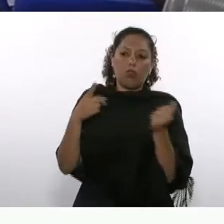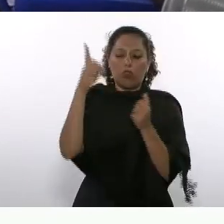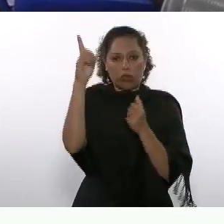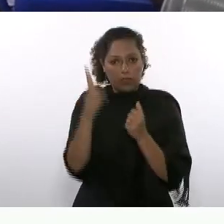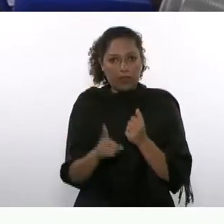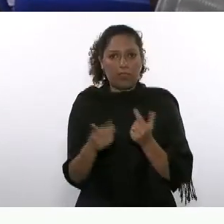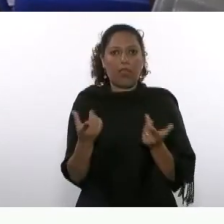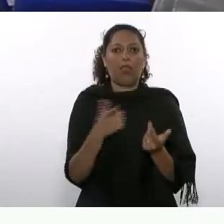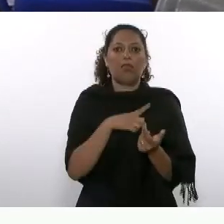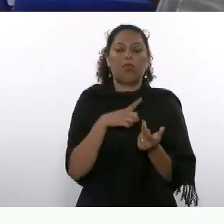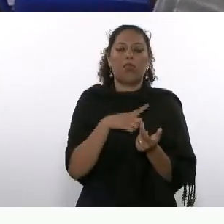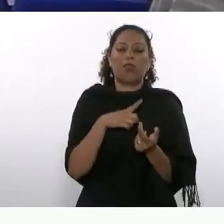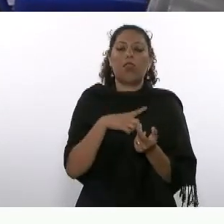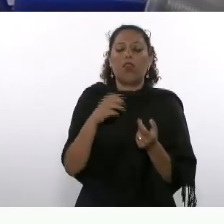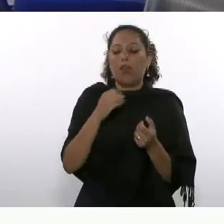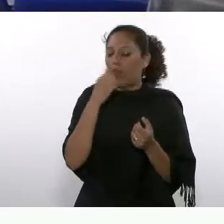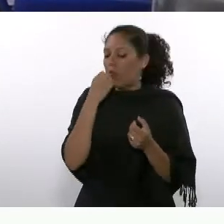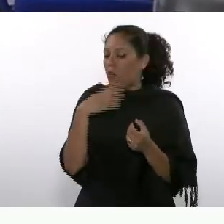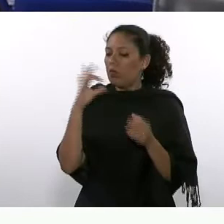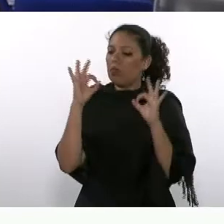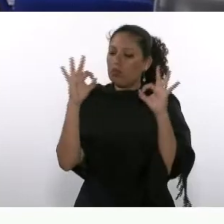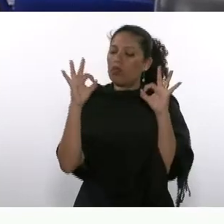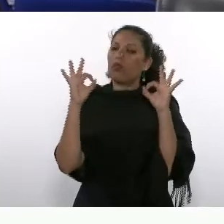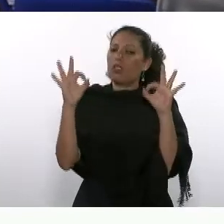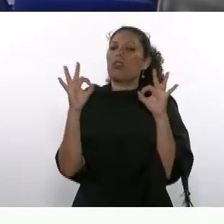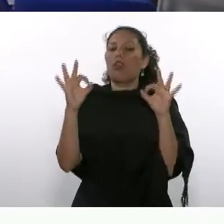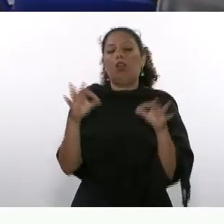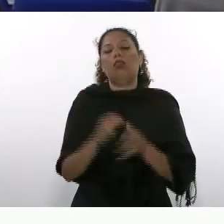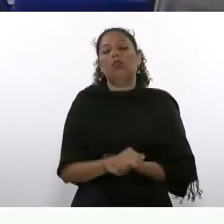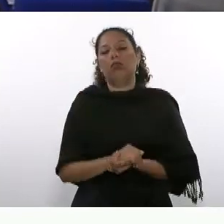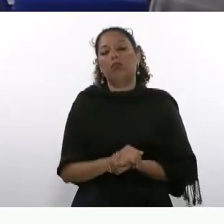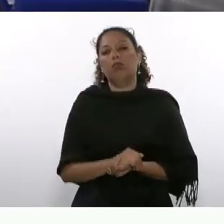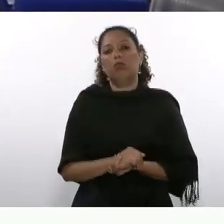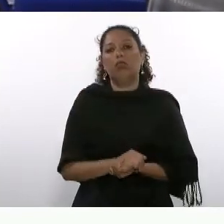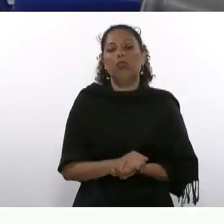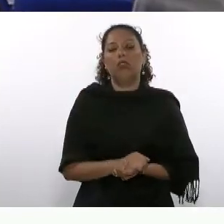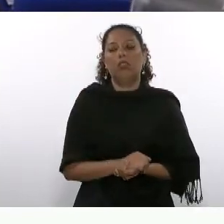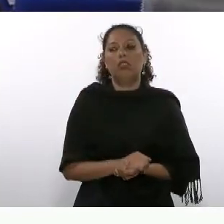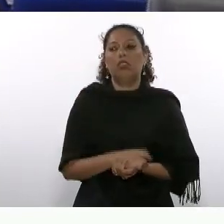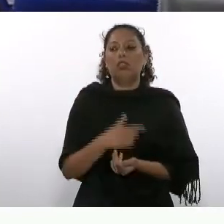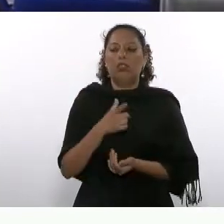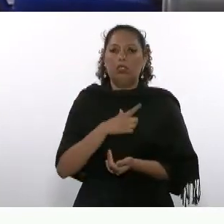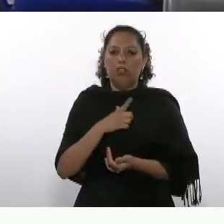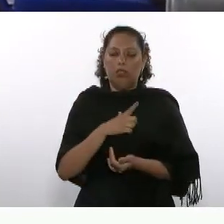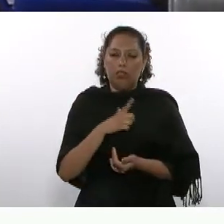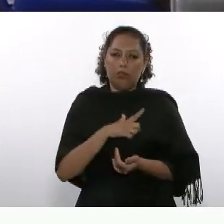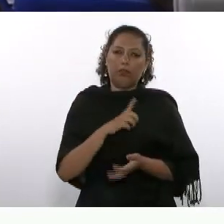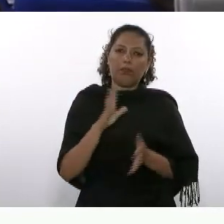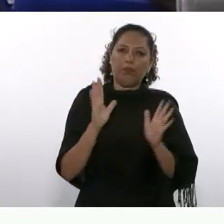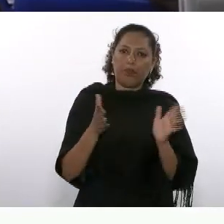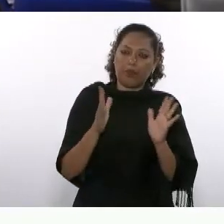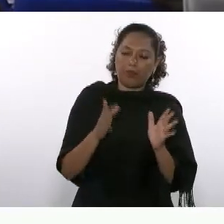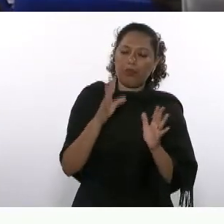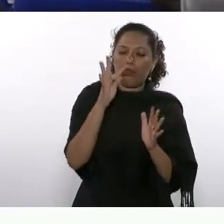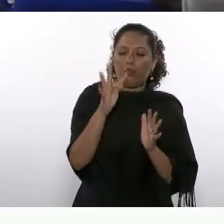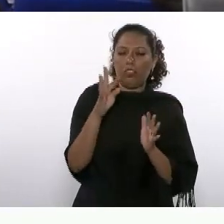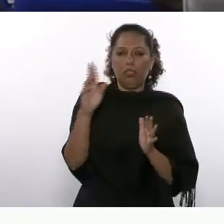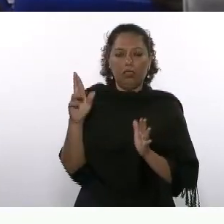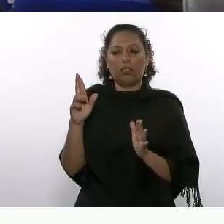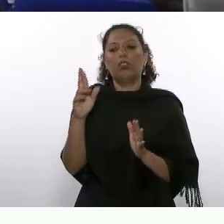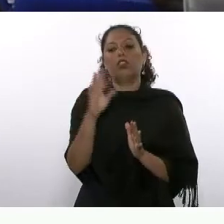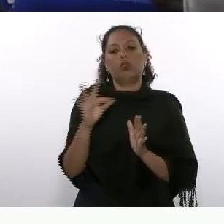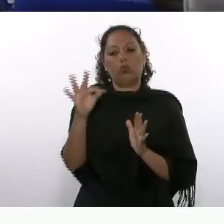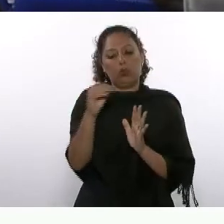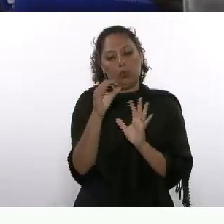Então, assim, tá fantástico. Exatamente. Então, ele já tem, né, um TR, né, todo um